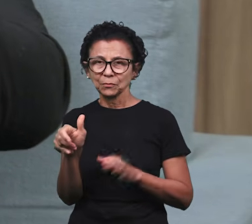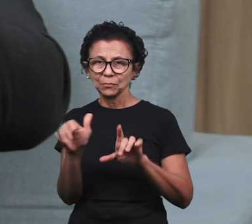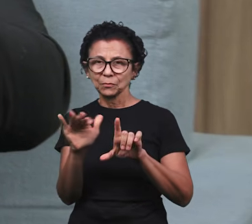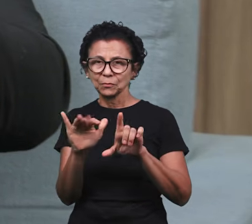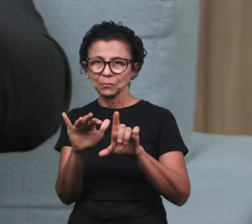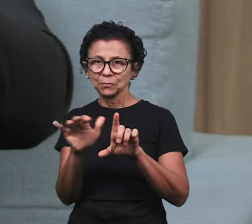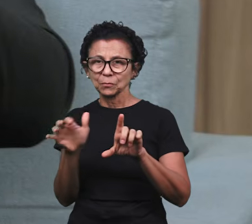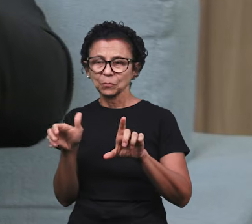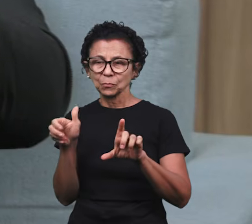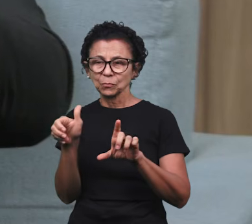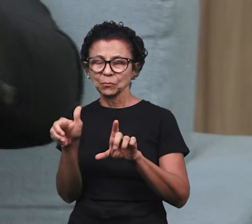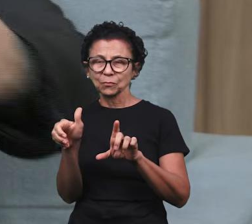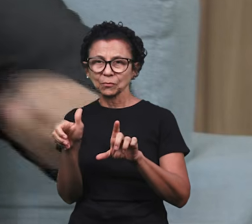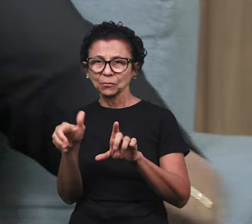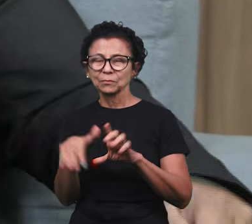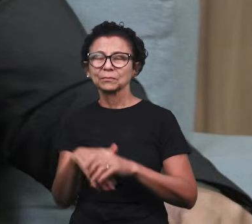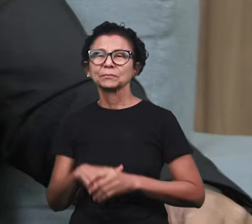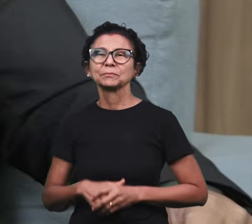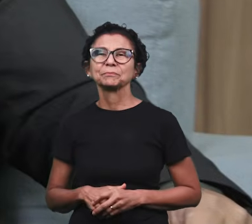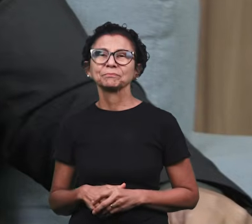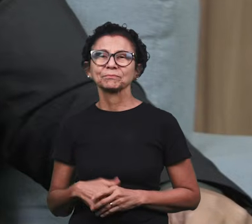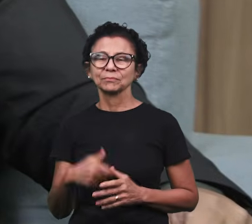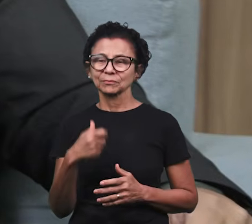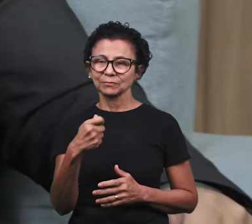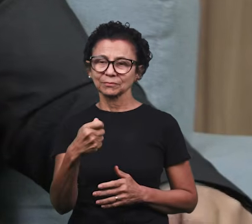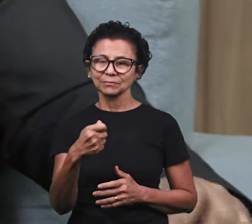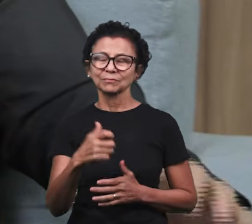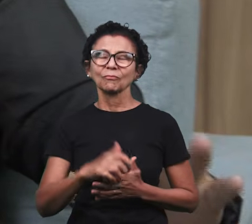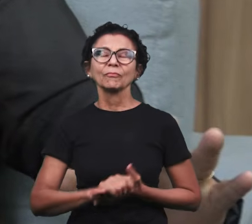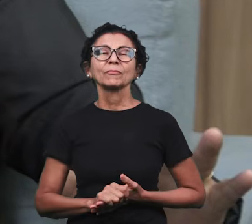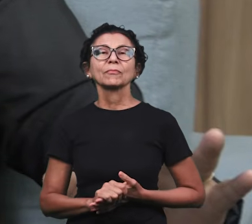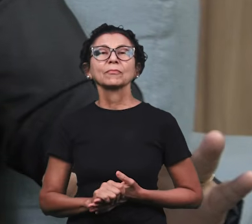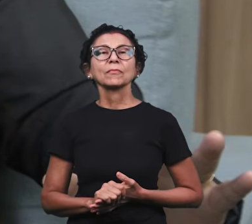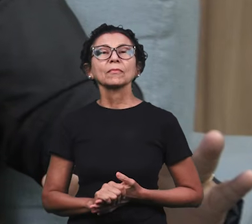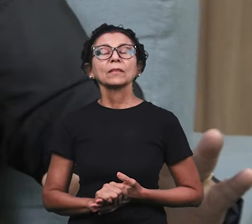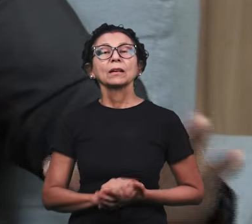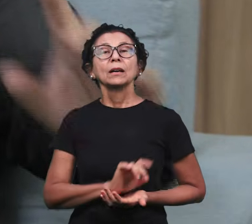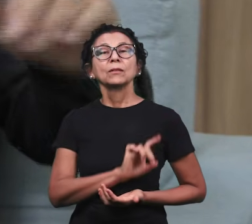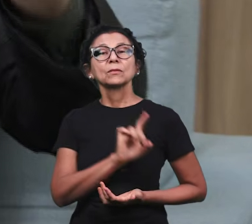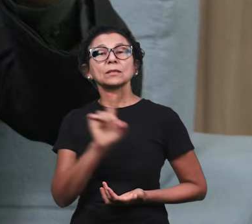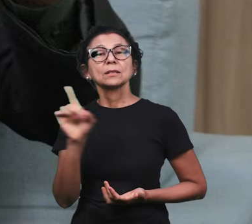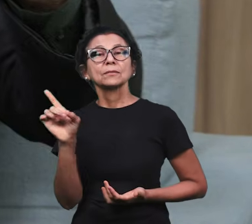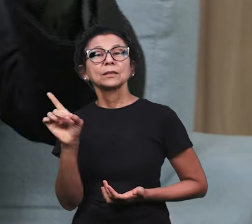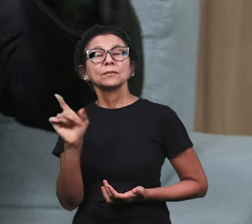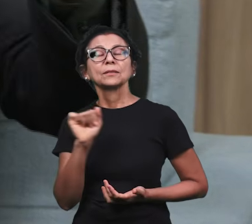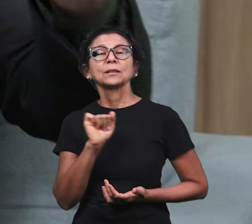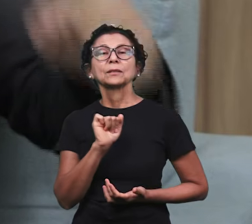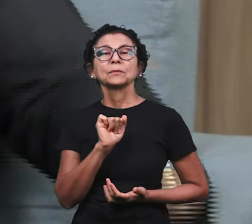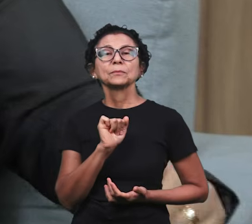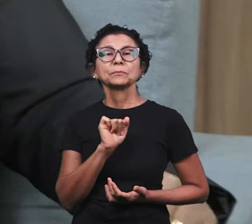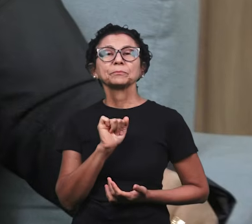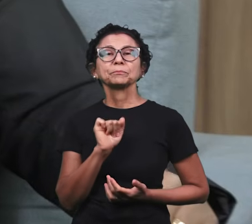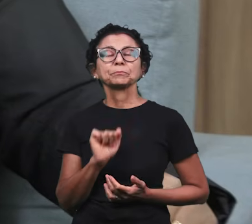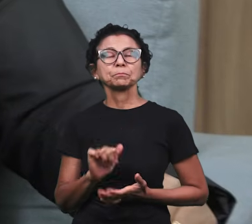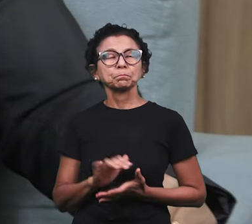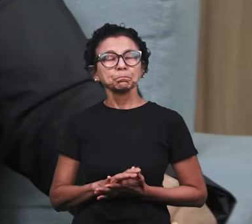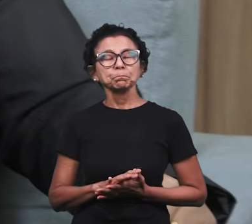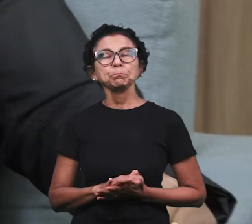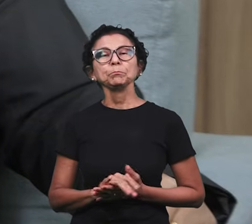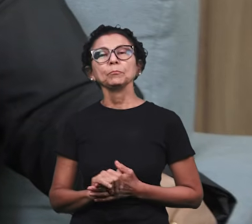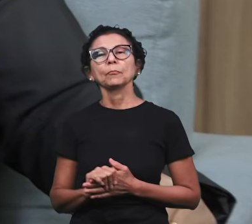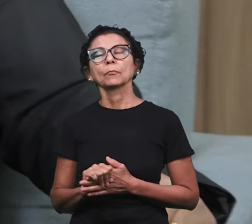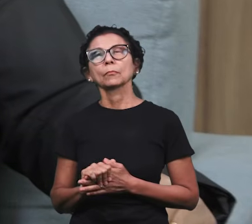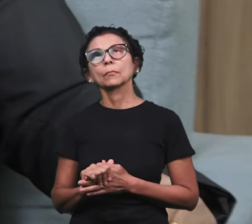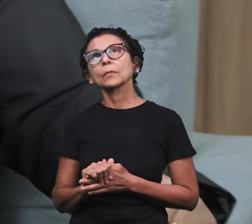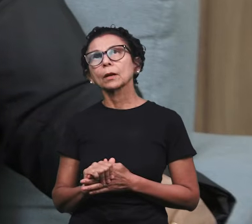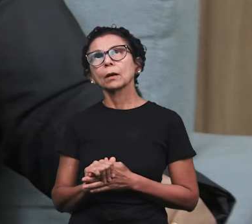quadradinho que está aparecendo aí, ó. E você vai ser direcionado para uma página onde lá você vai enviar o seu vídeo. Então você vai ter que gravar um